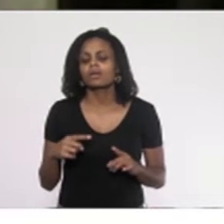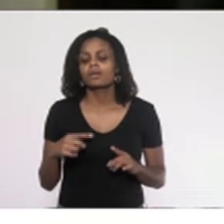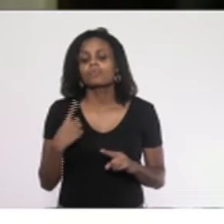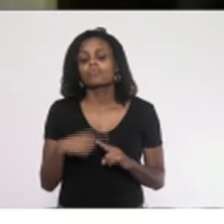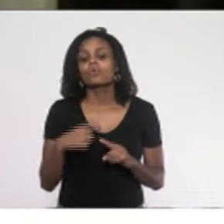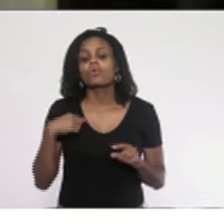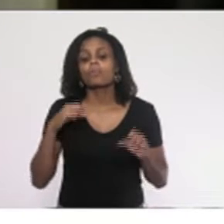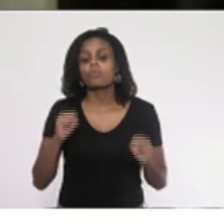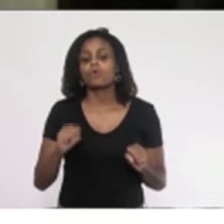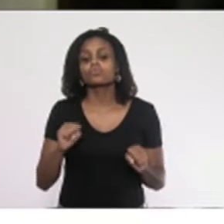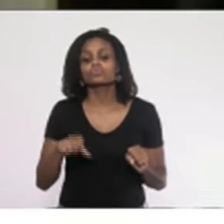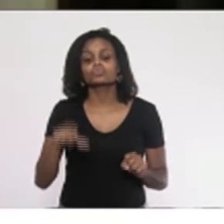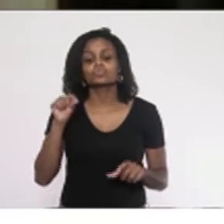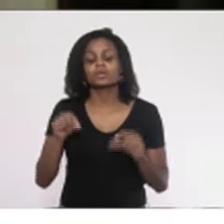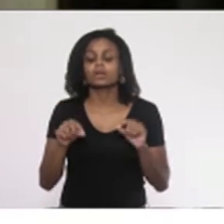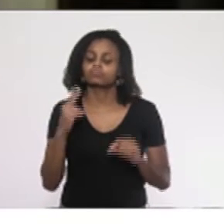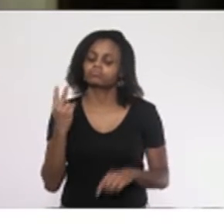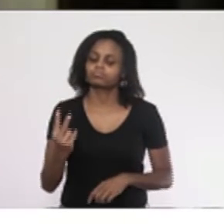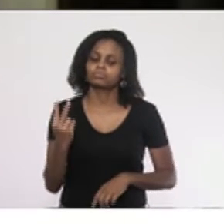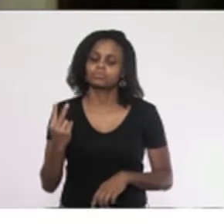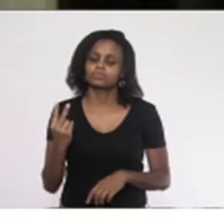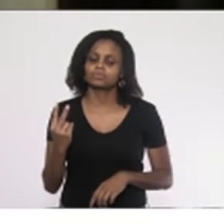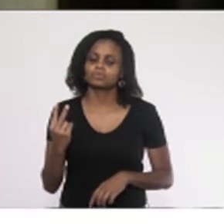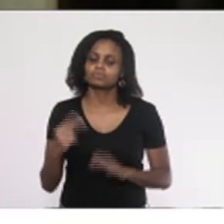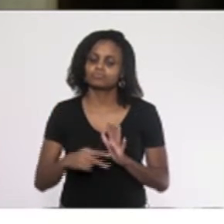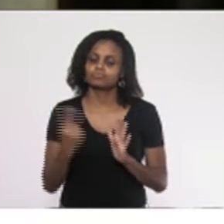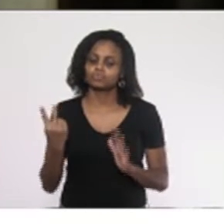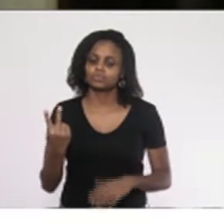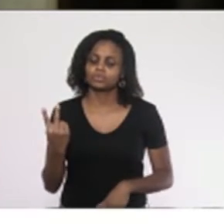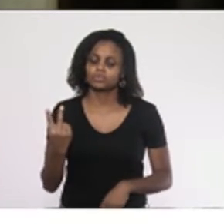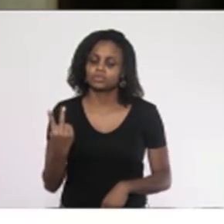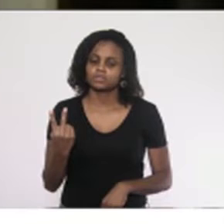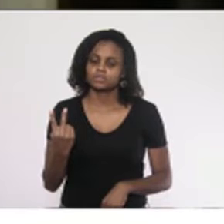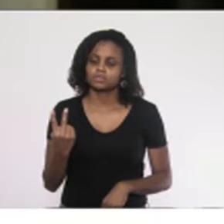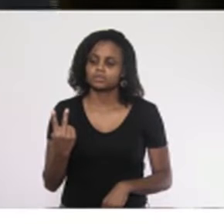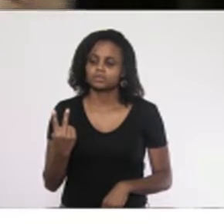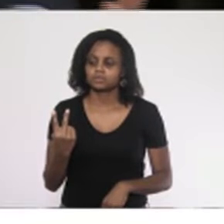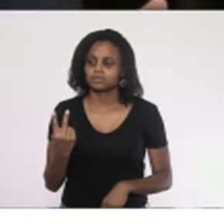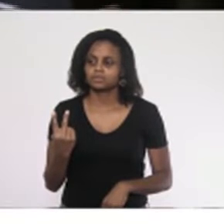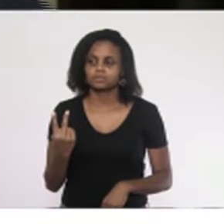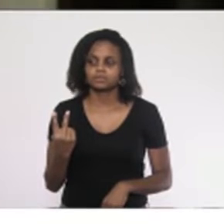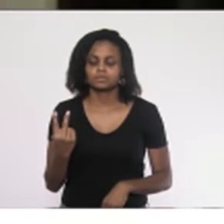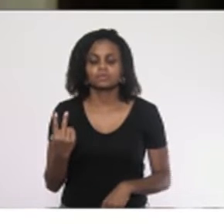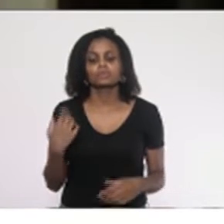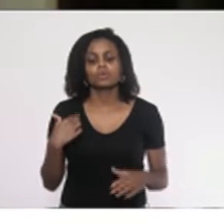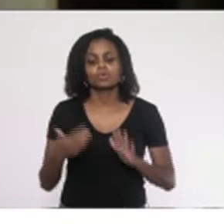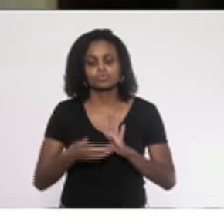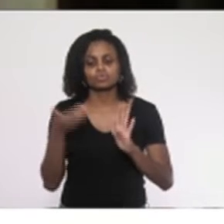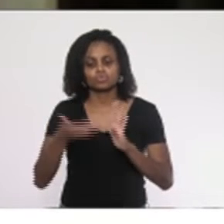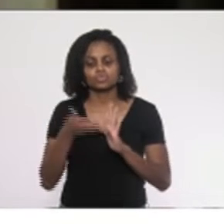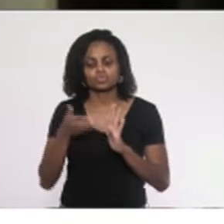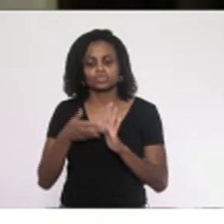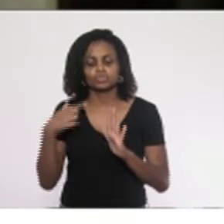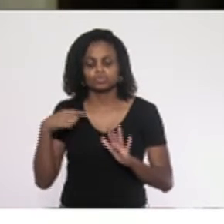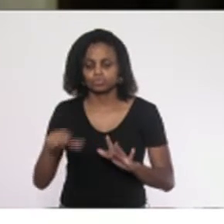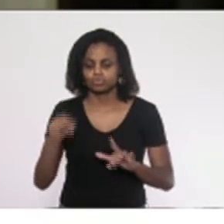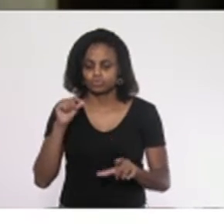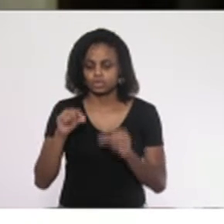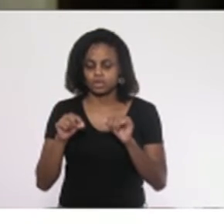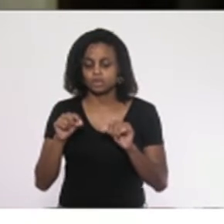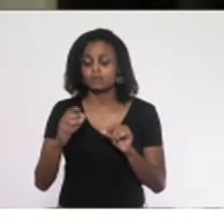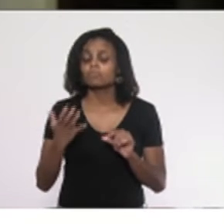Porque eu posso destacar 2 vezes. Sim. Eu retiro meus destaques.